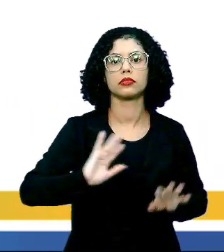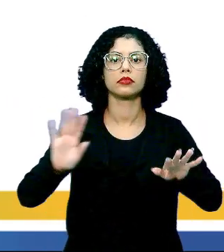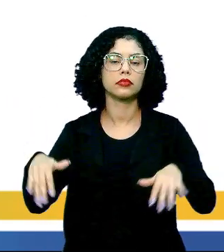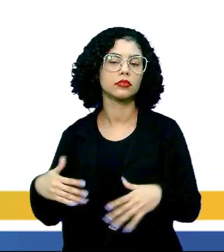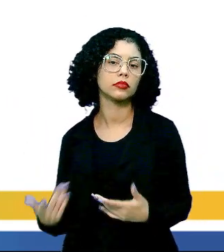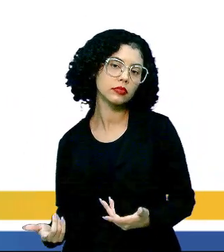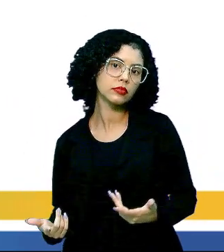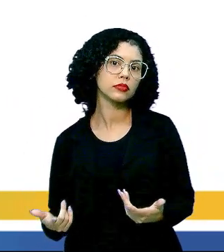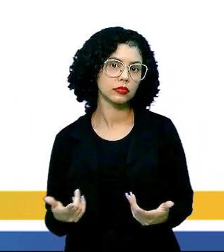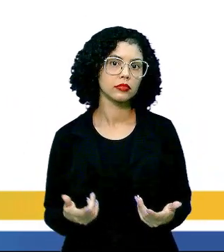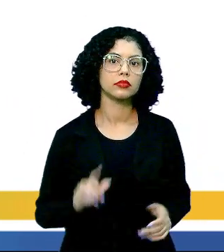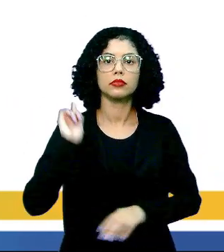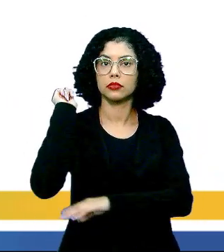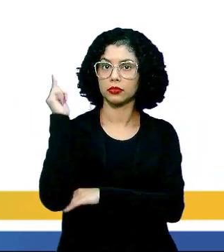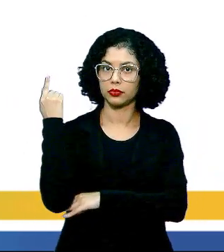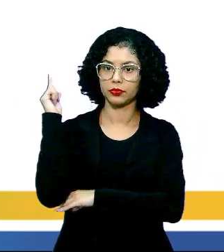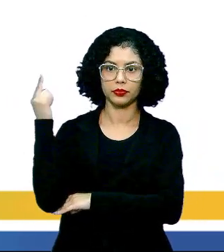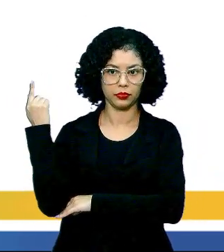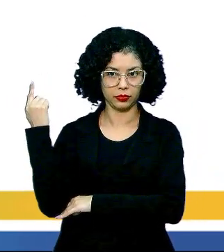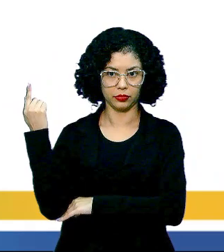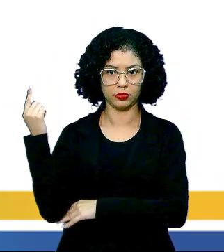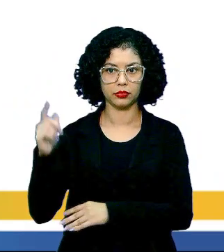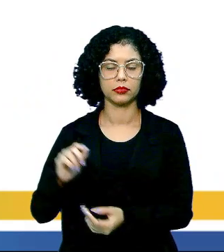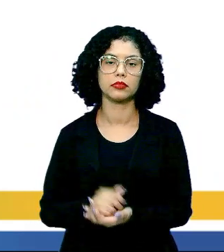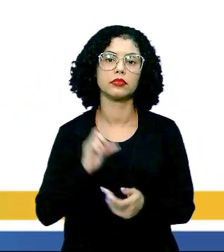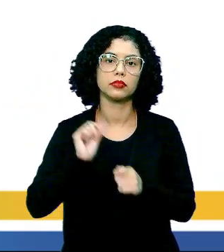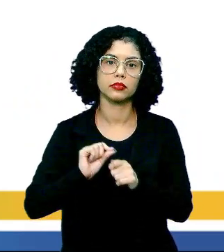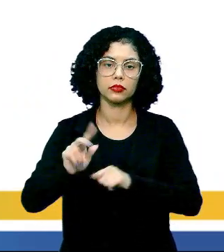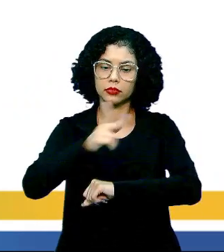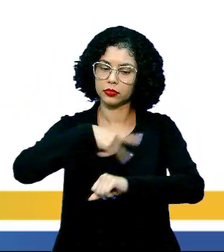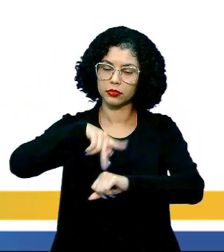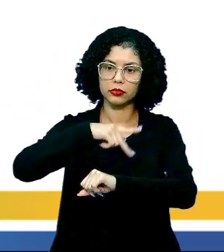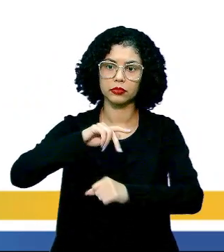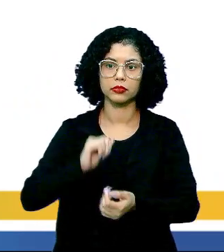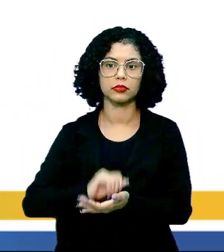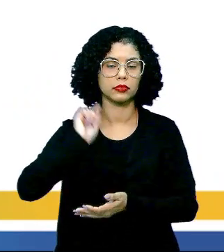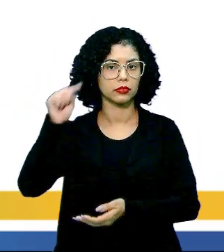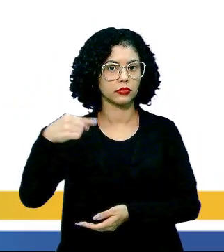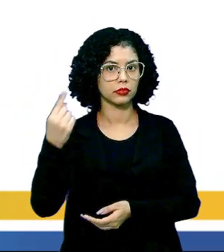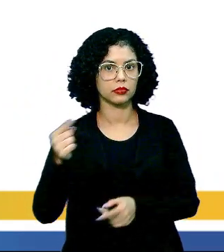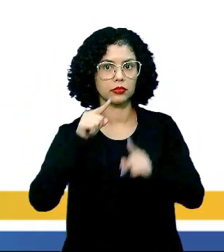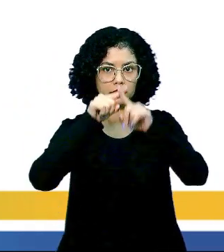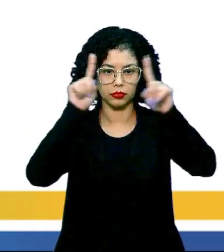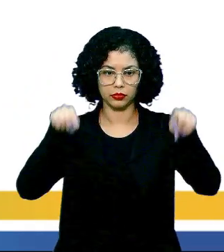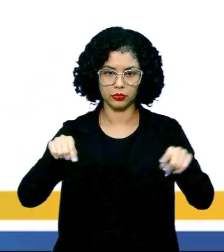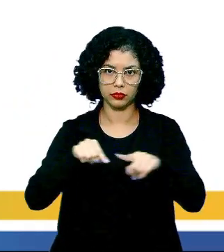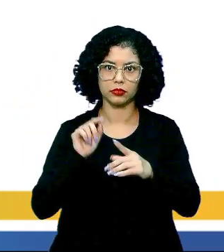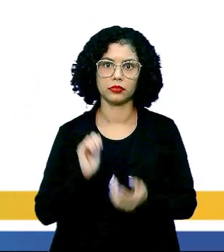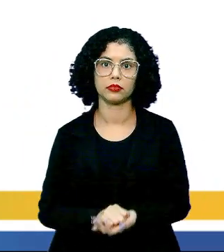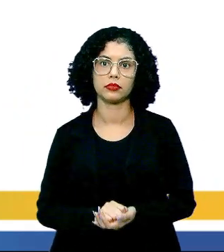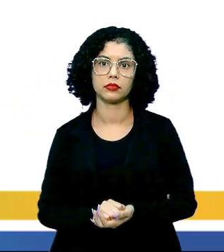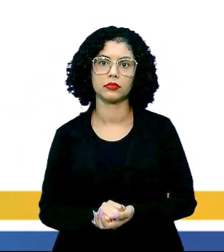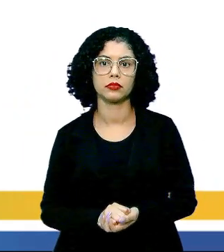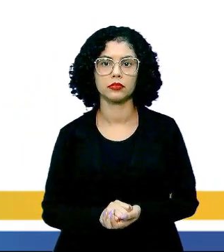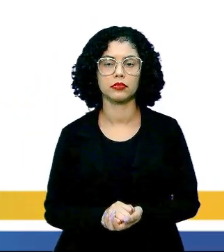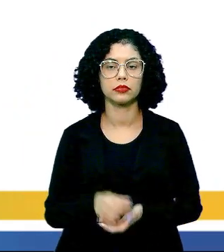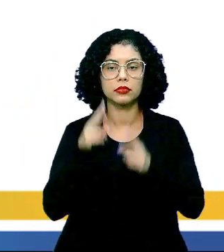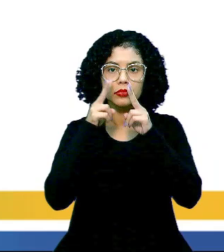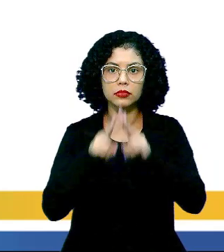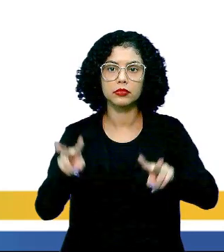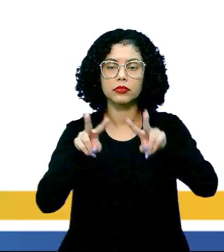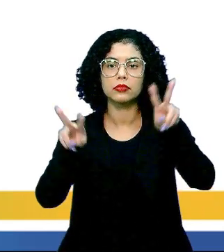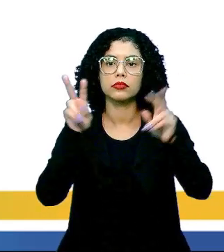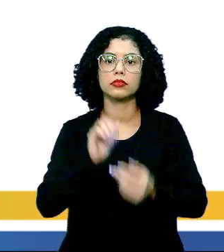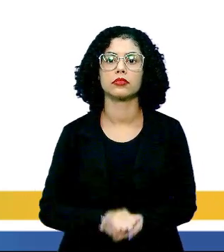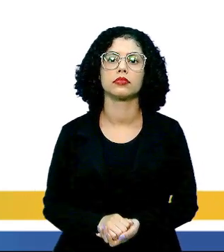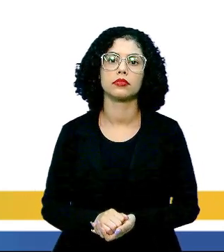a área, qual é a geografia que forma o país, e lá no quadradinho do território vocês estão